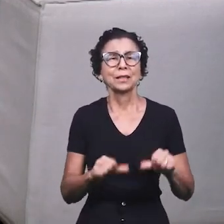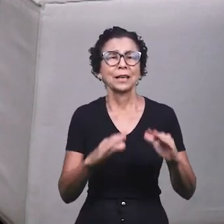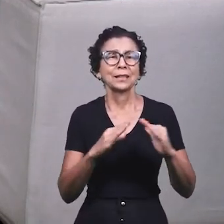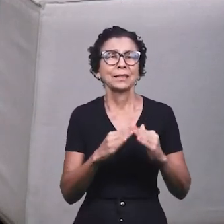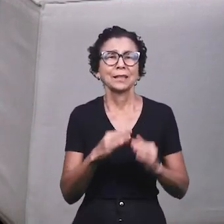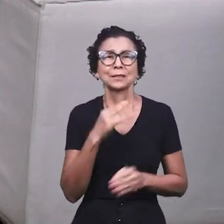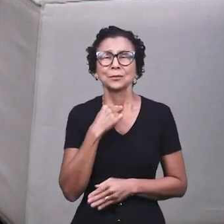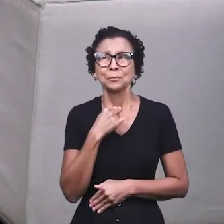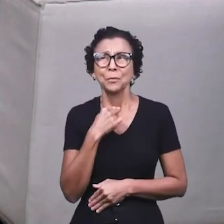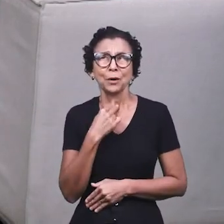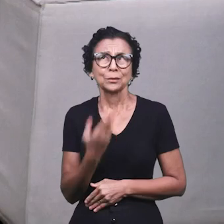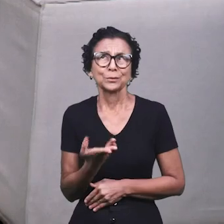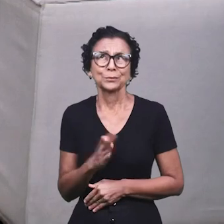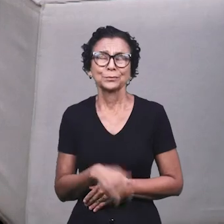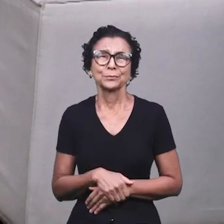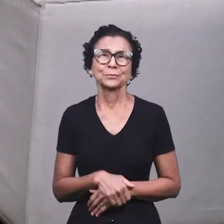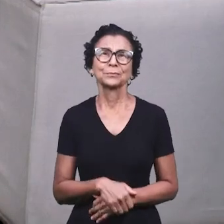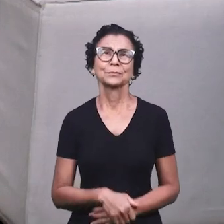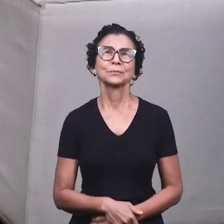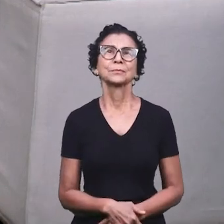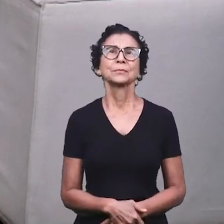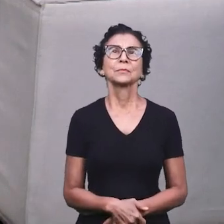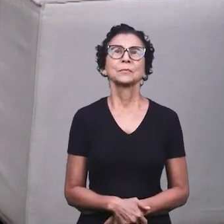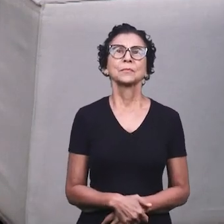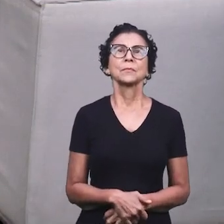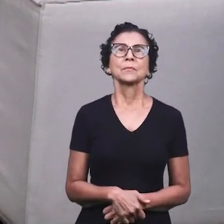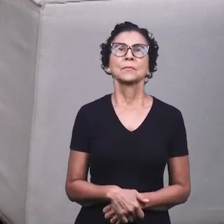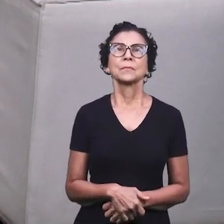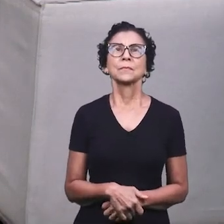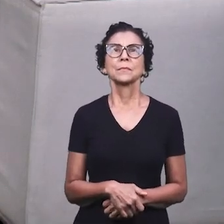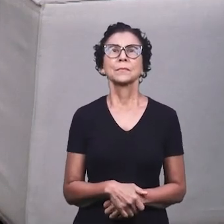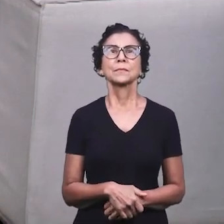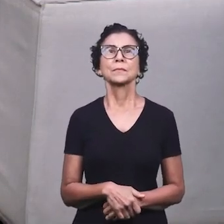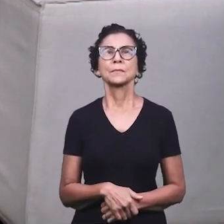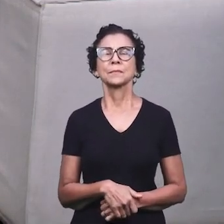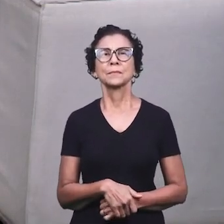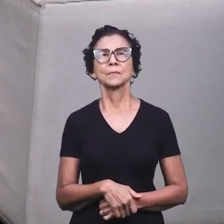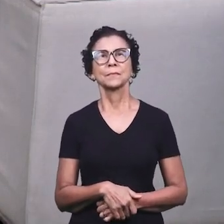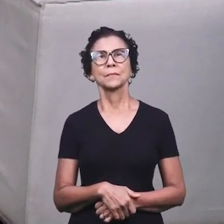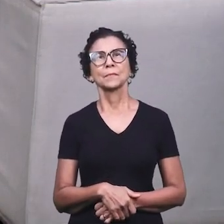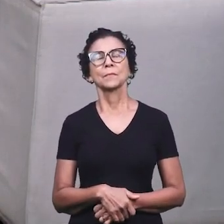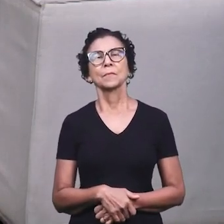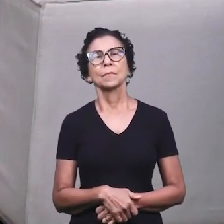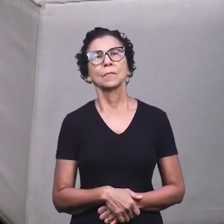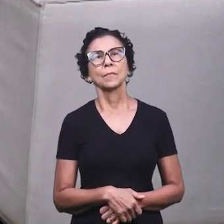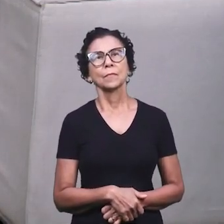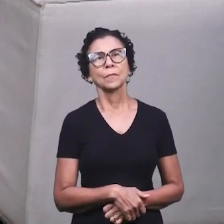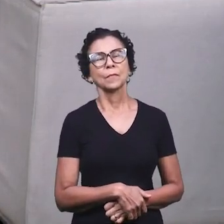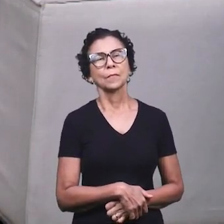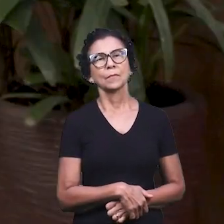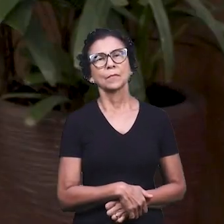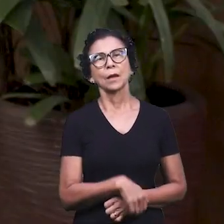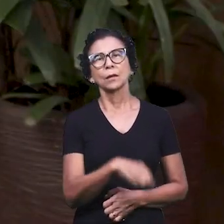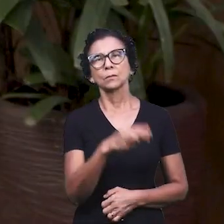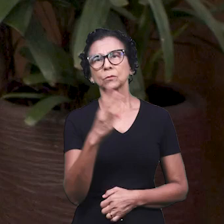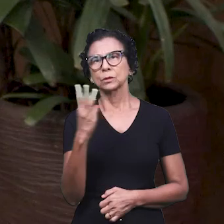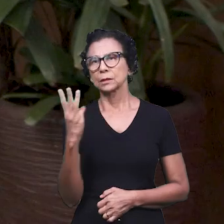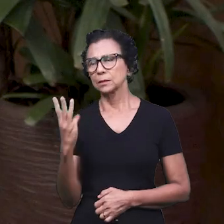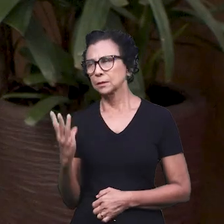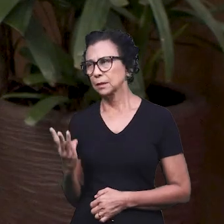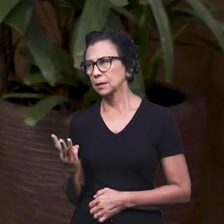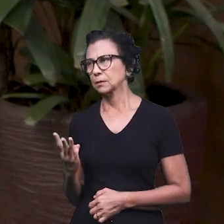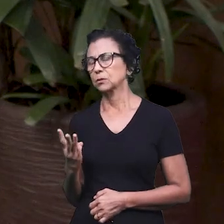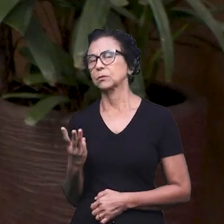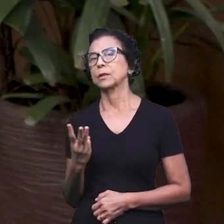que tem que sair para ir para a fábrica. Muito bom. Vocês certamente passaram por fases de